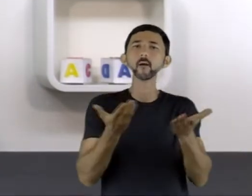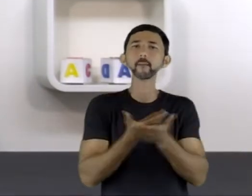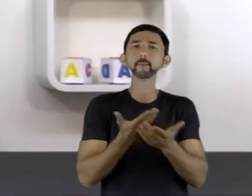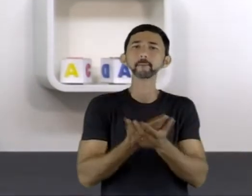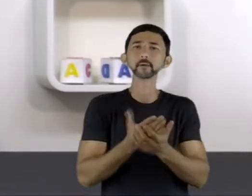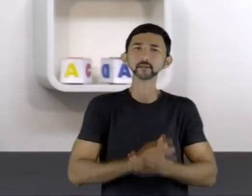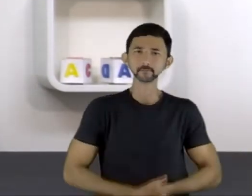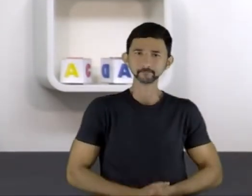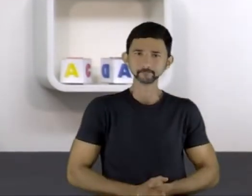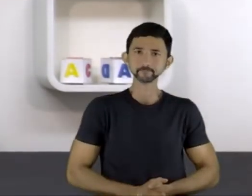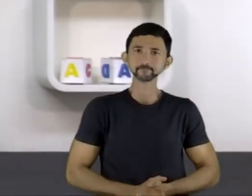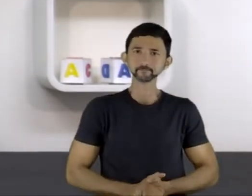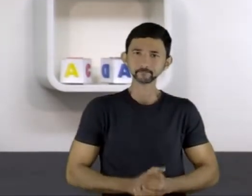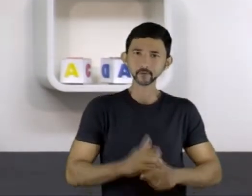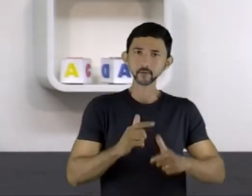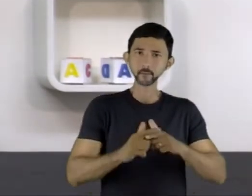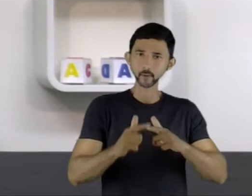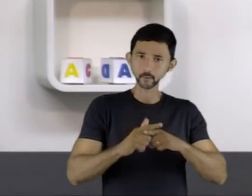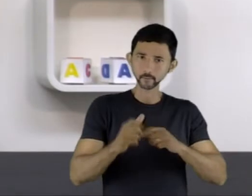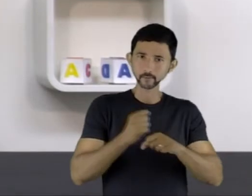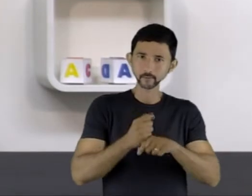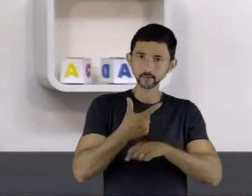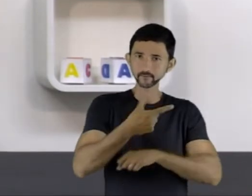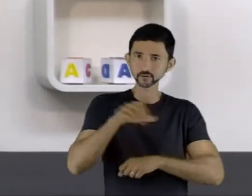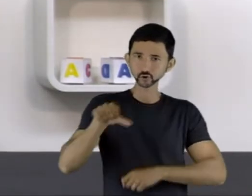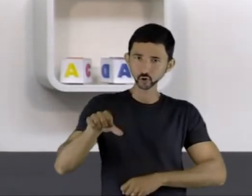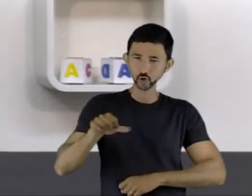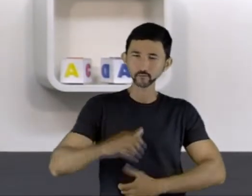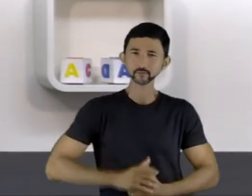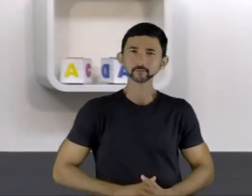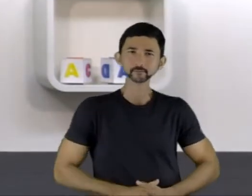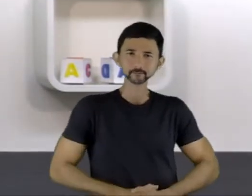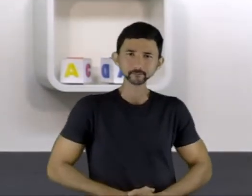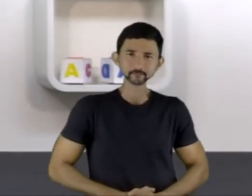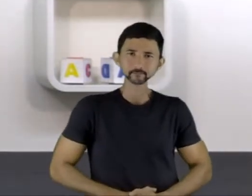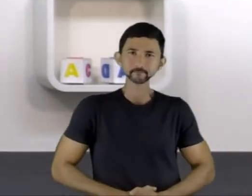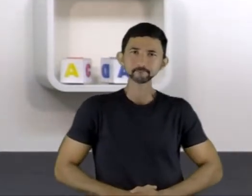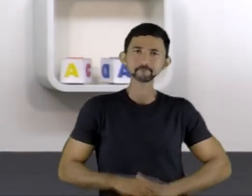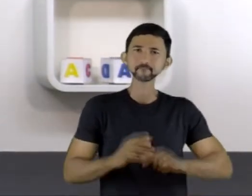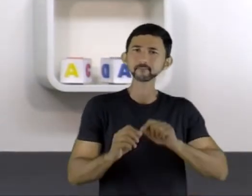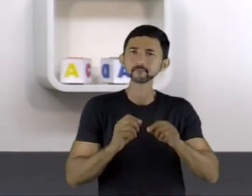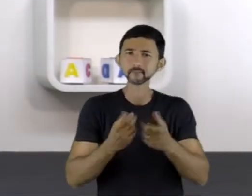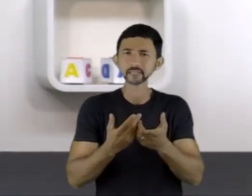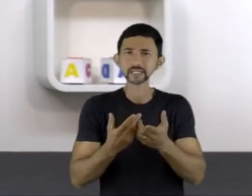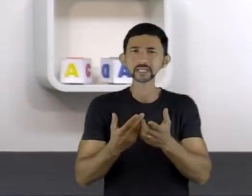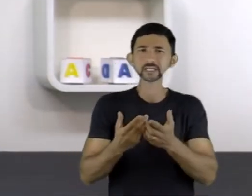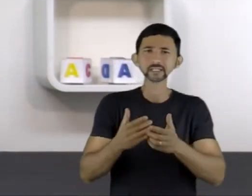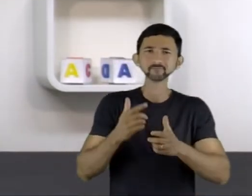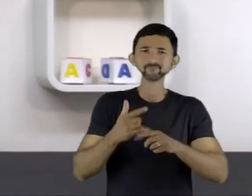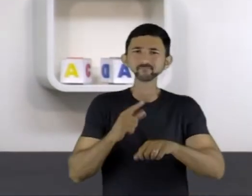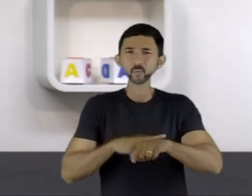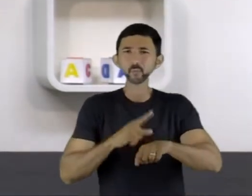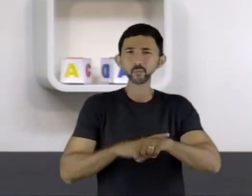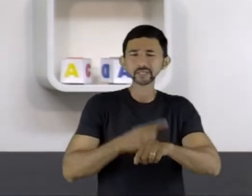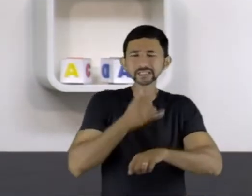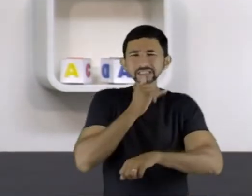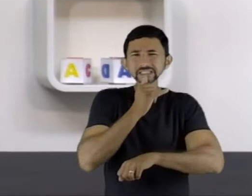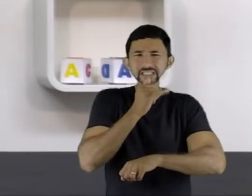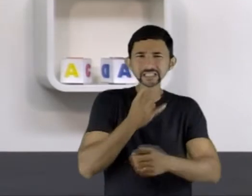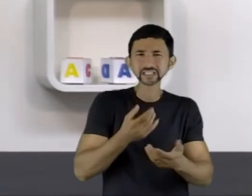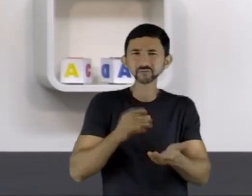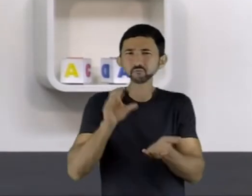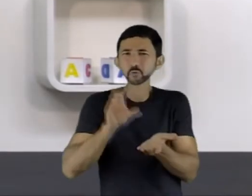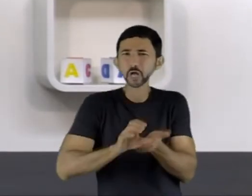a crise de 29, tá? Um momento muito triste, muito ímpar, na verdade, do